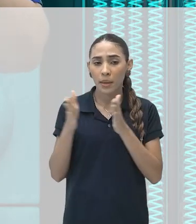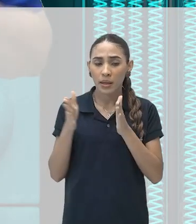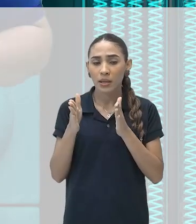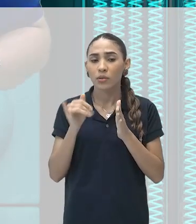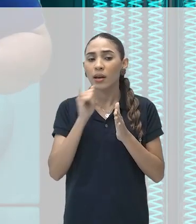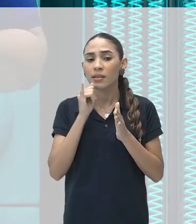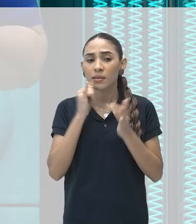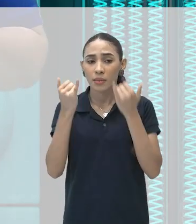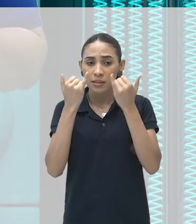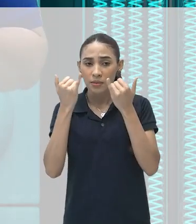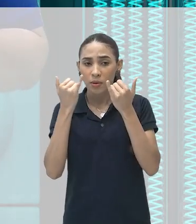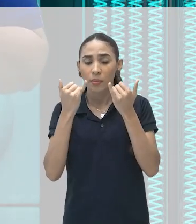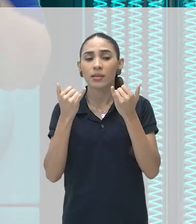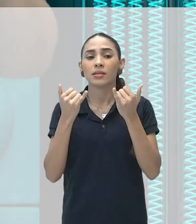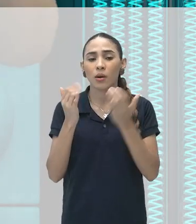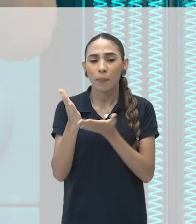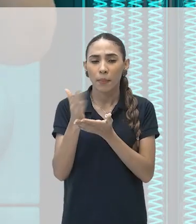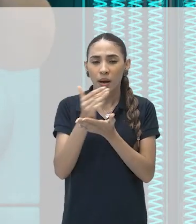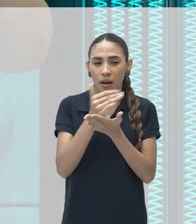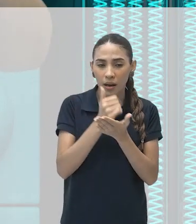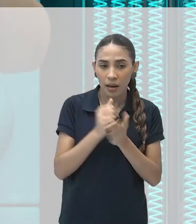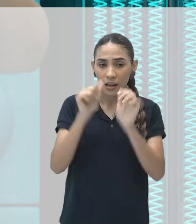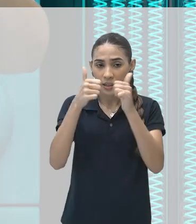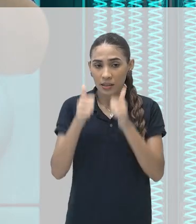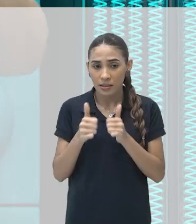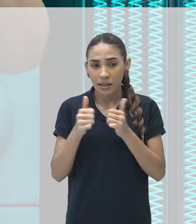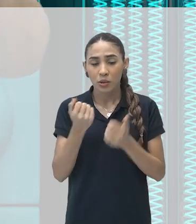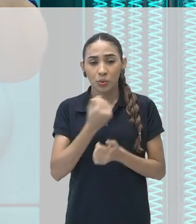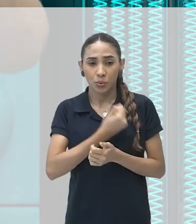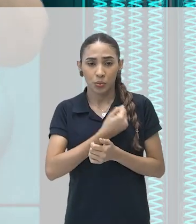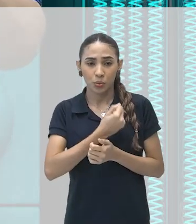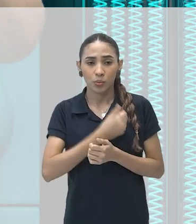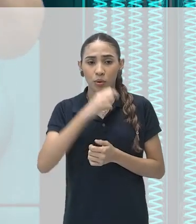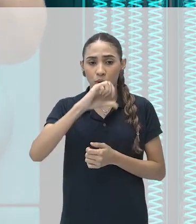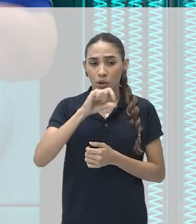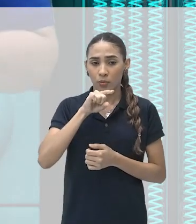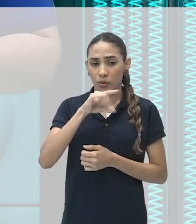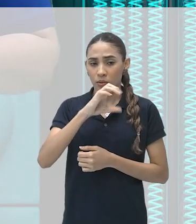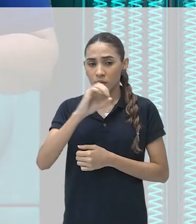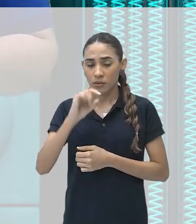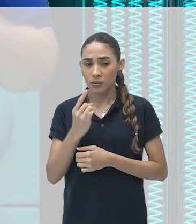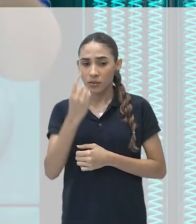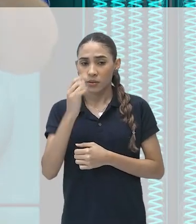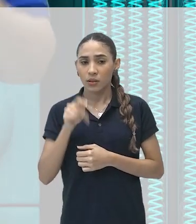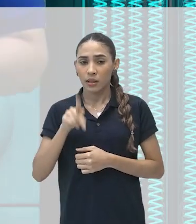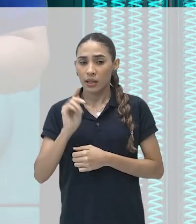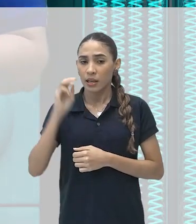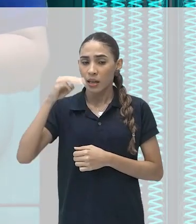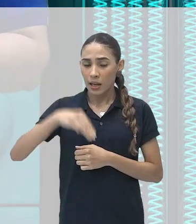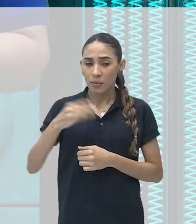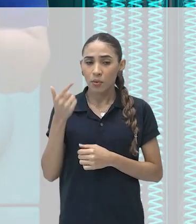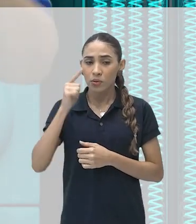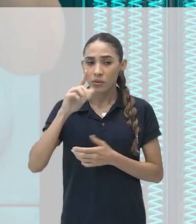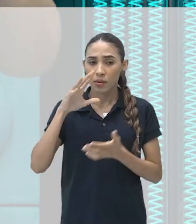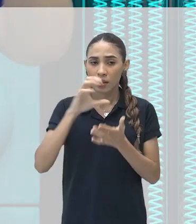que essa informação aí foi colhida, em que esse número de 9.001 km² foi registrado, ele